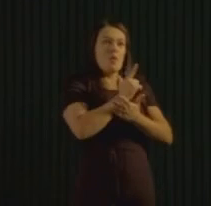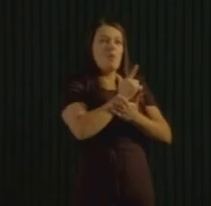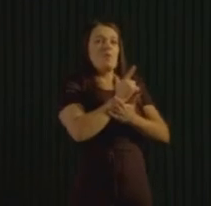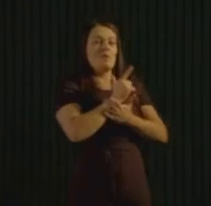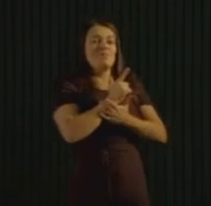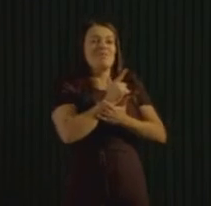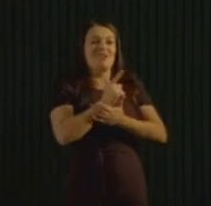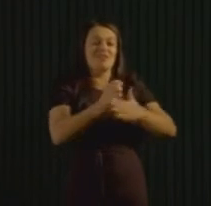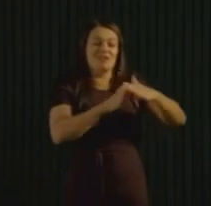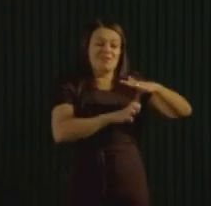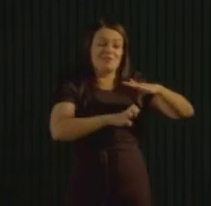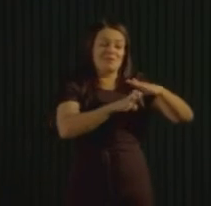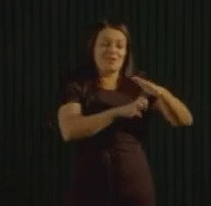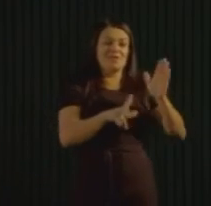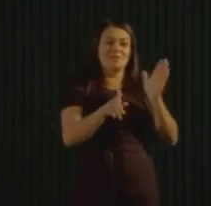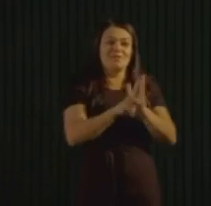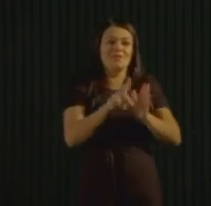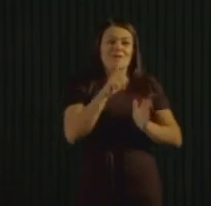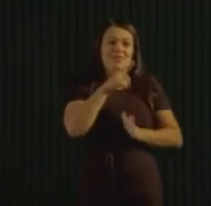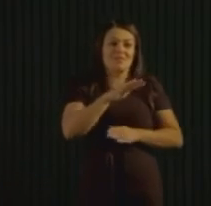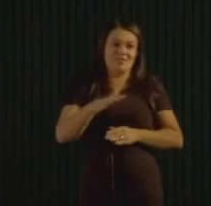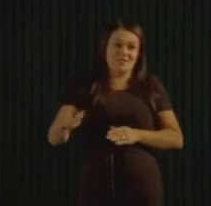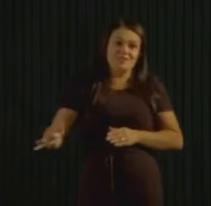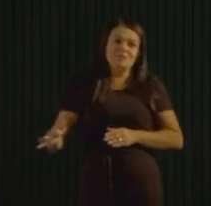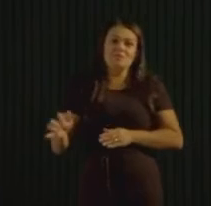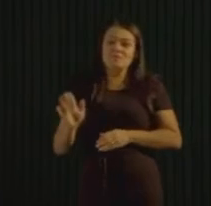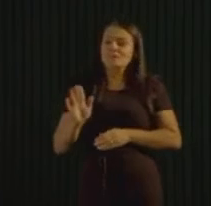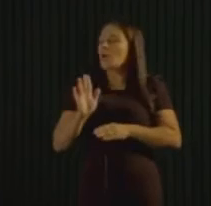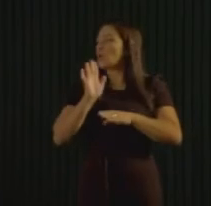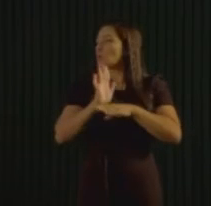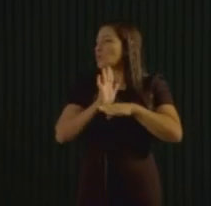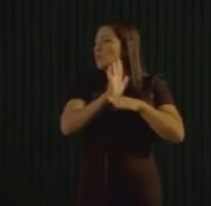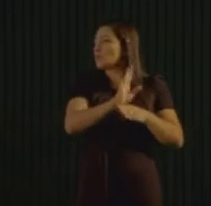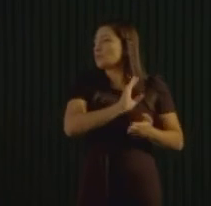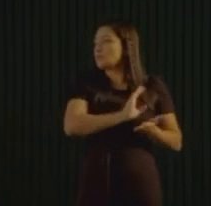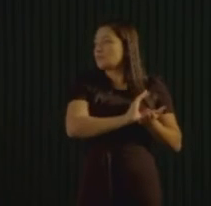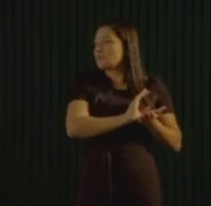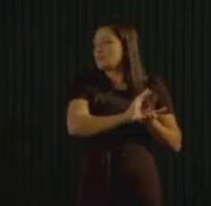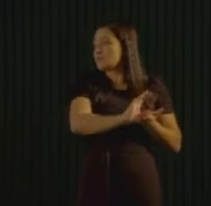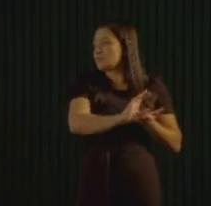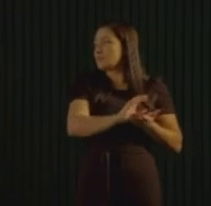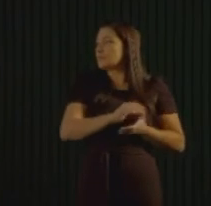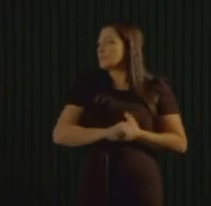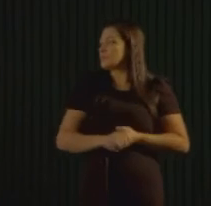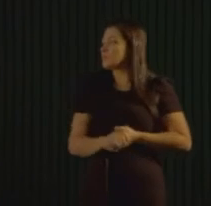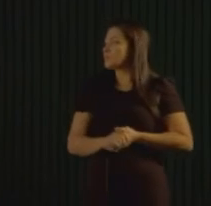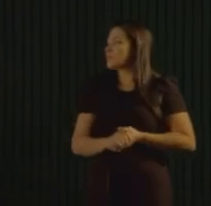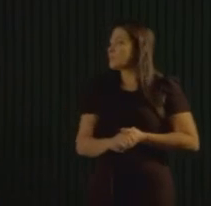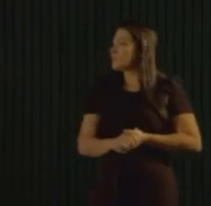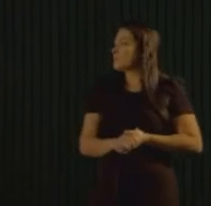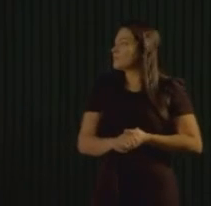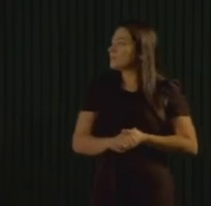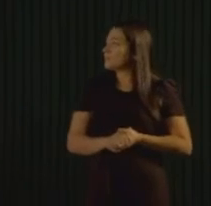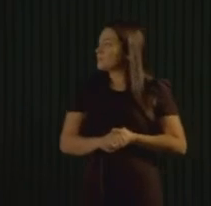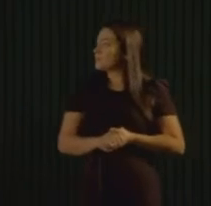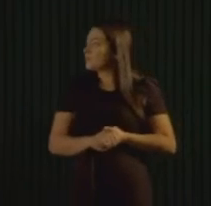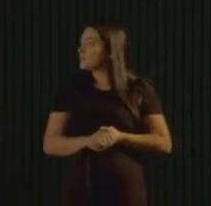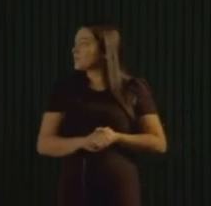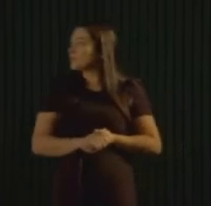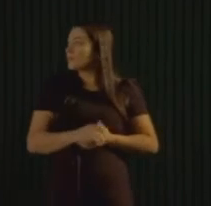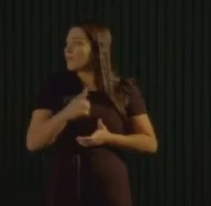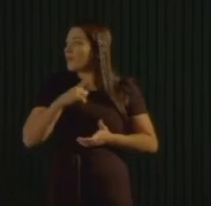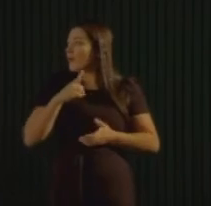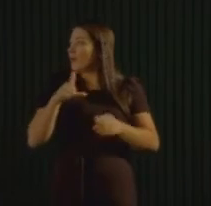do litoral, justamente para induzir uma cadeia de plásticos no litoral, para você ter esse plástico interceptado,